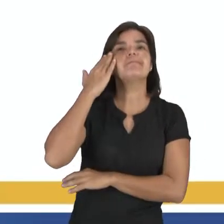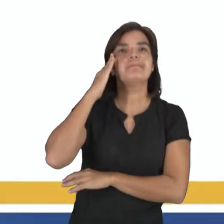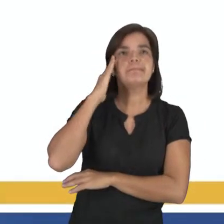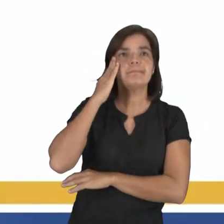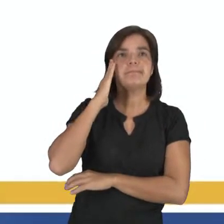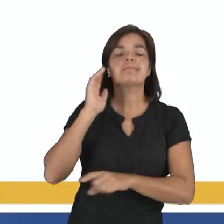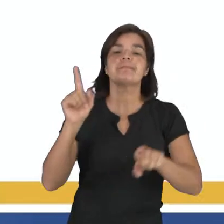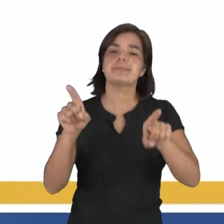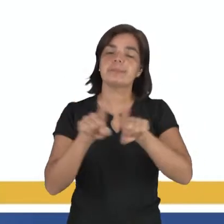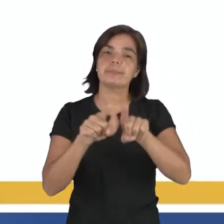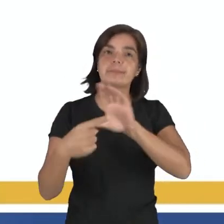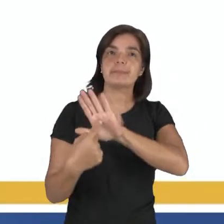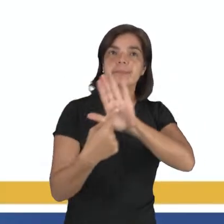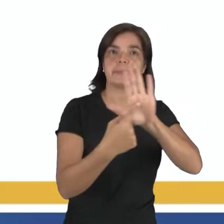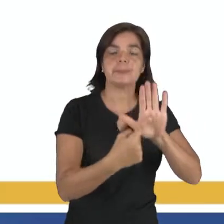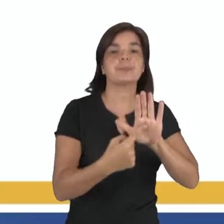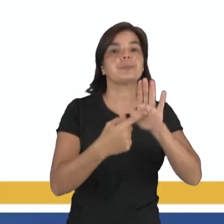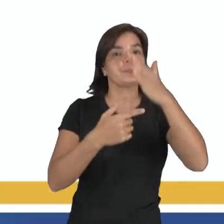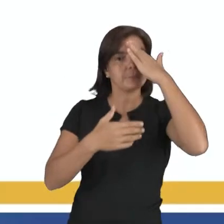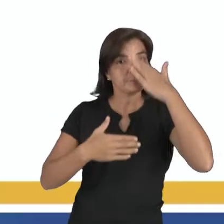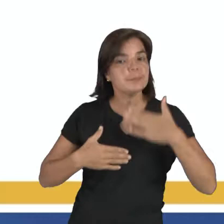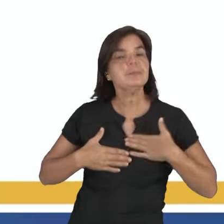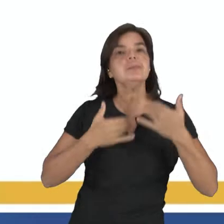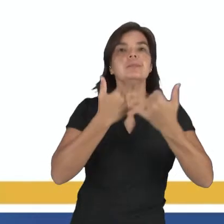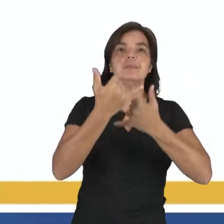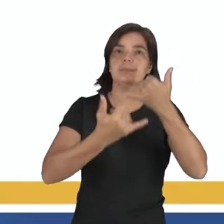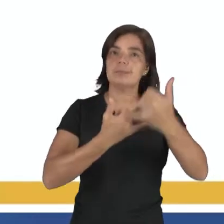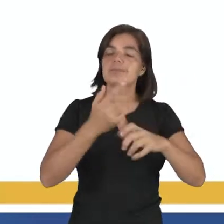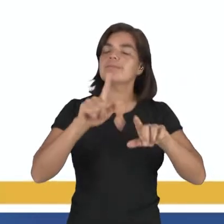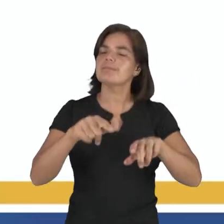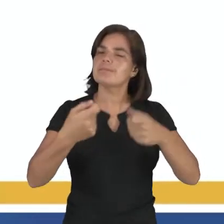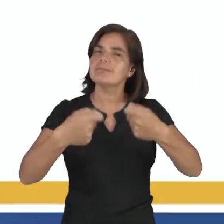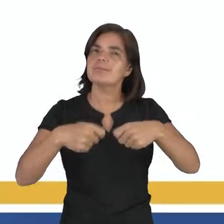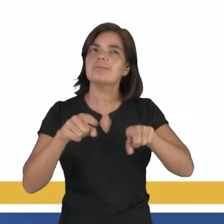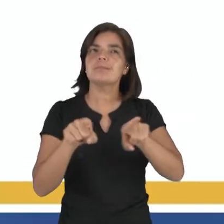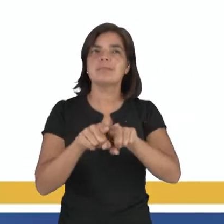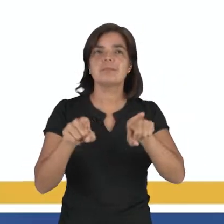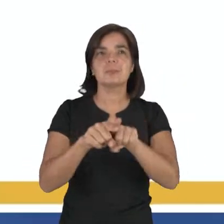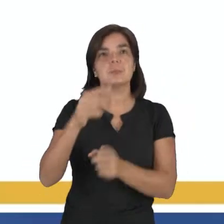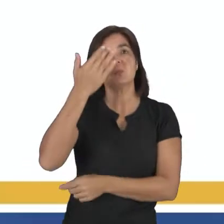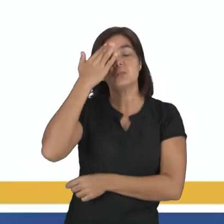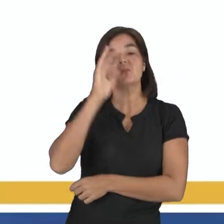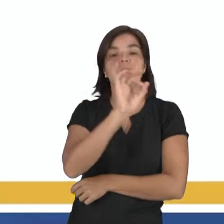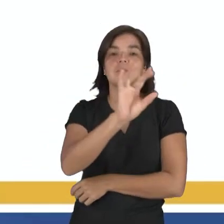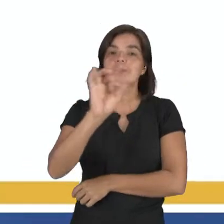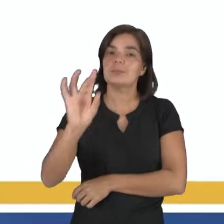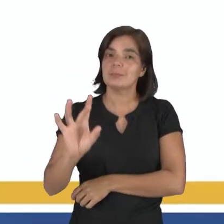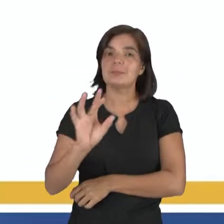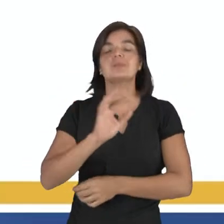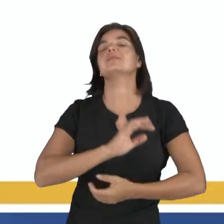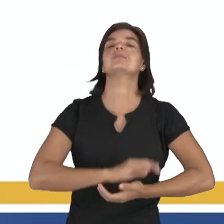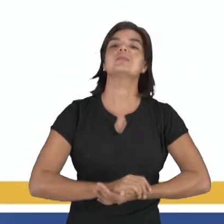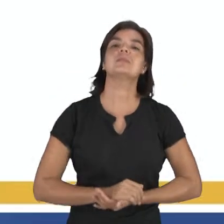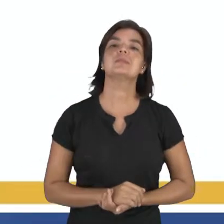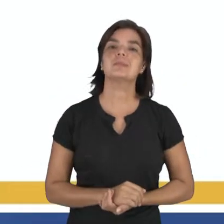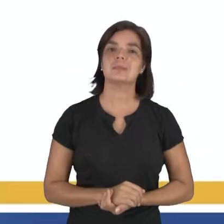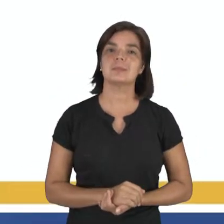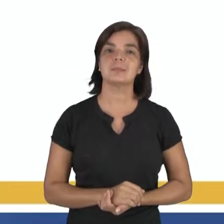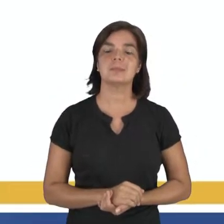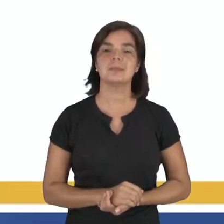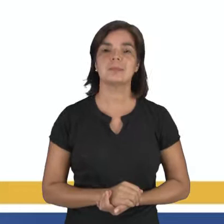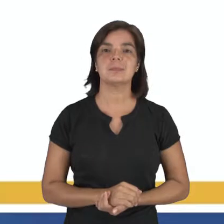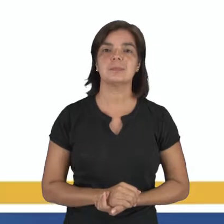nossa compreensão da manifestação corporal jogo, é necessário termos a compreensão do que